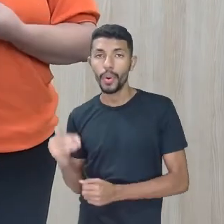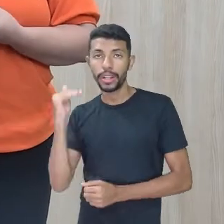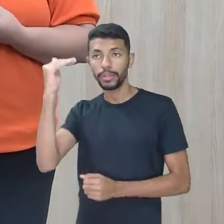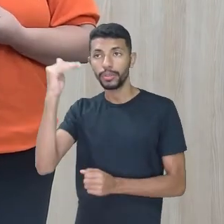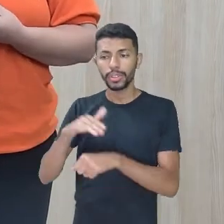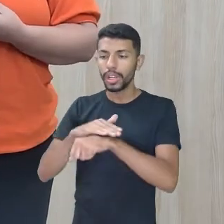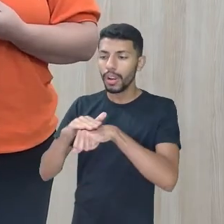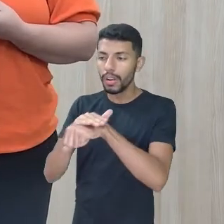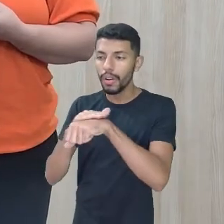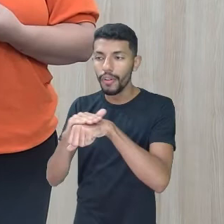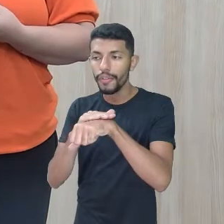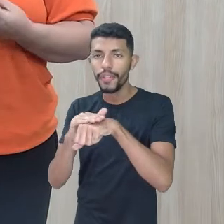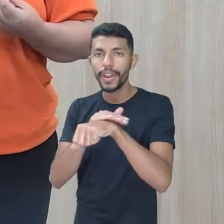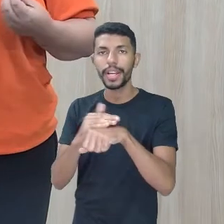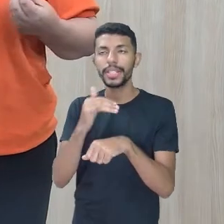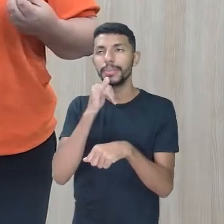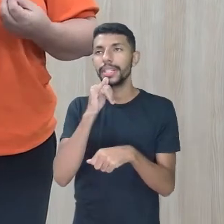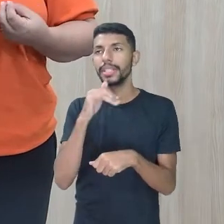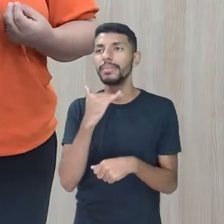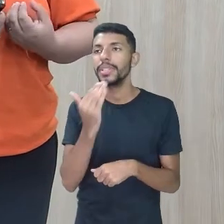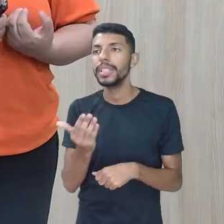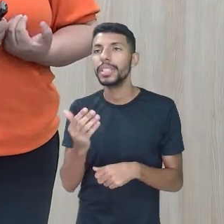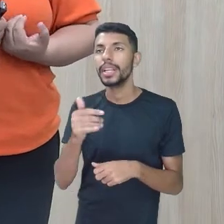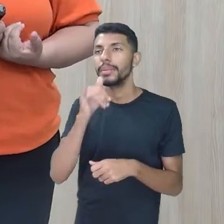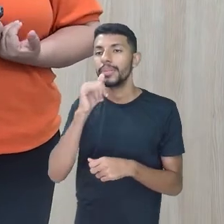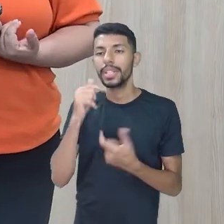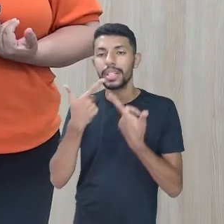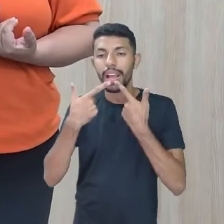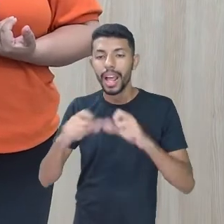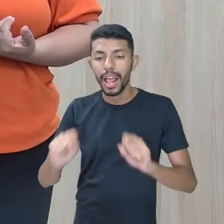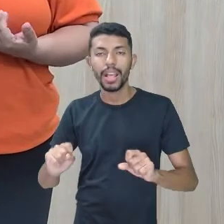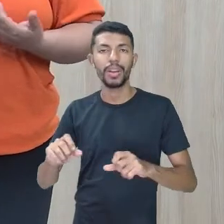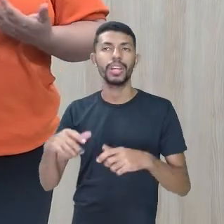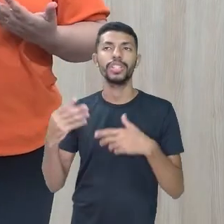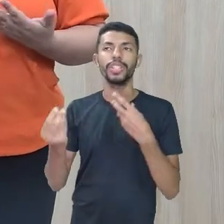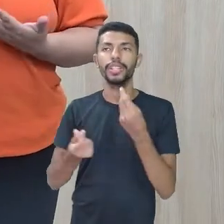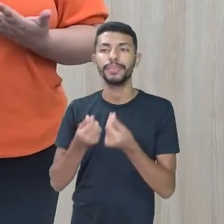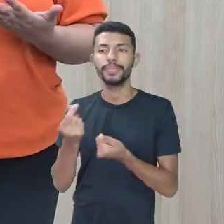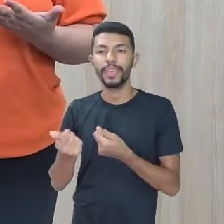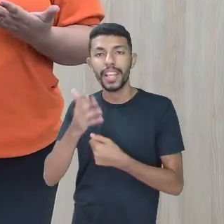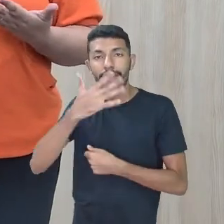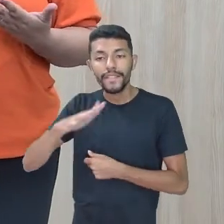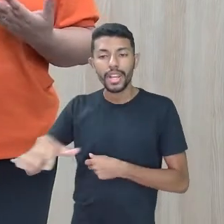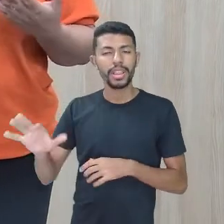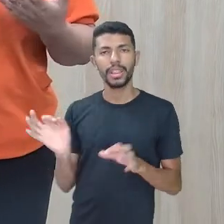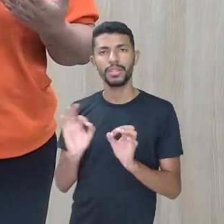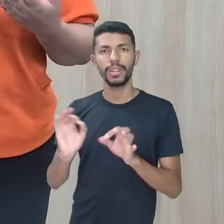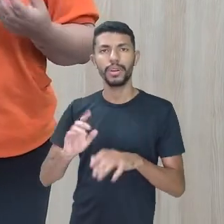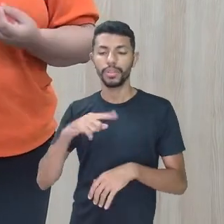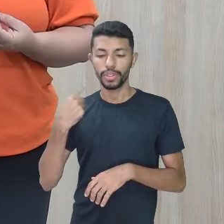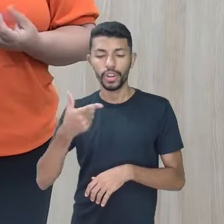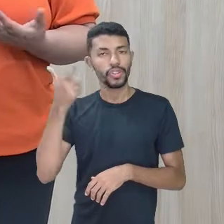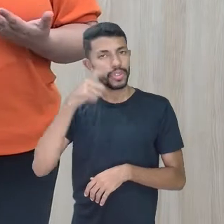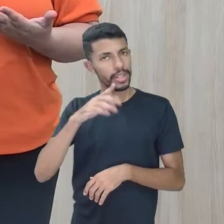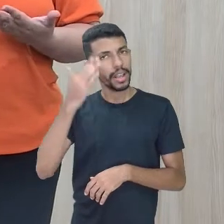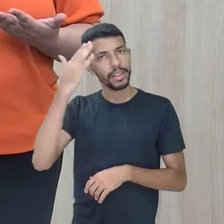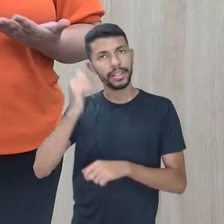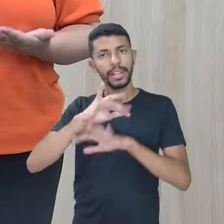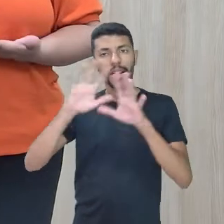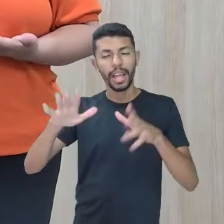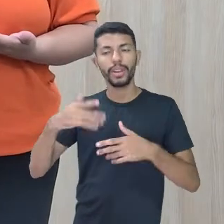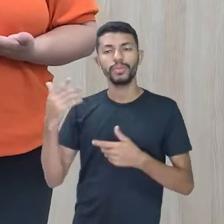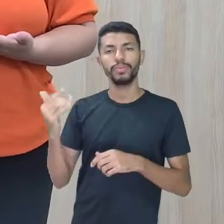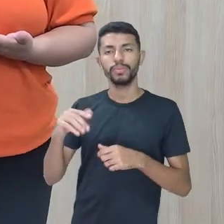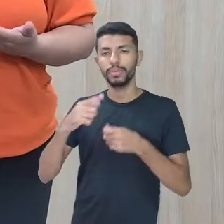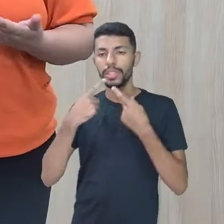com ele sem ser uma linguagem infantil. A gente consegue entender qual é o nível de